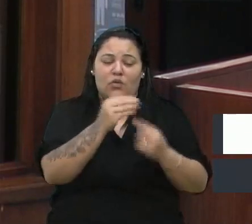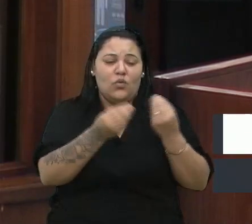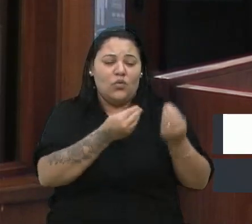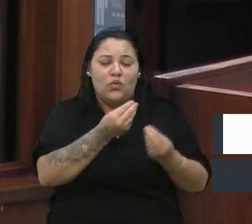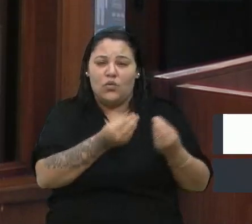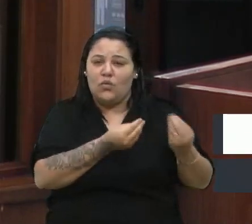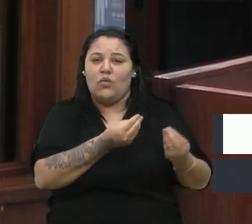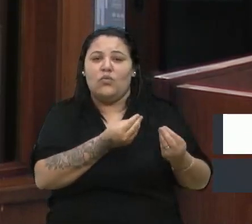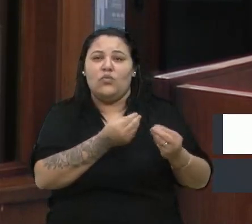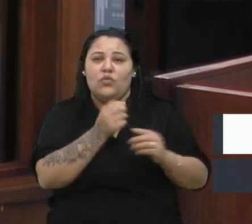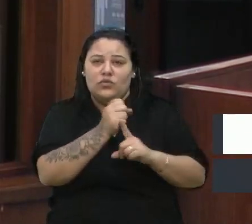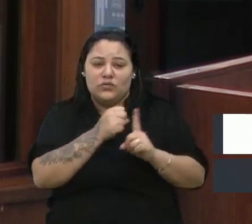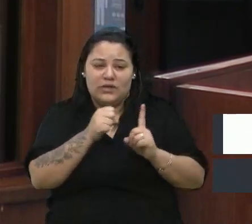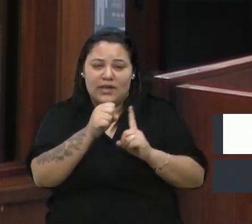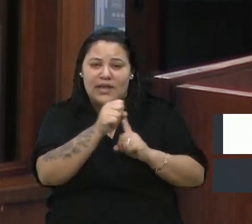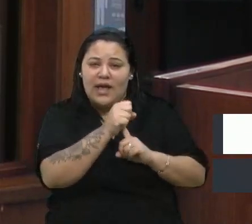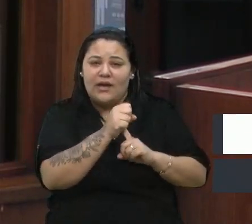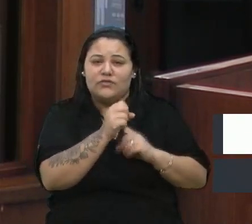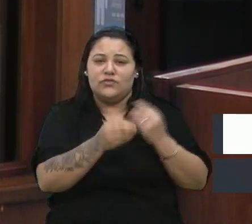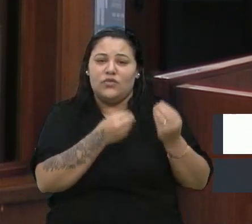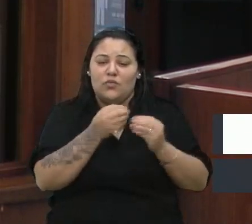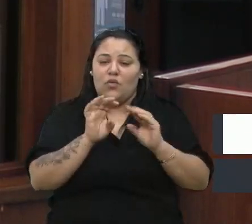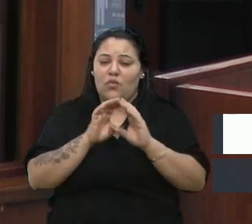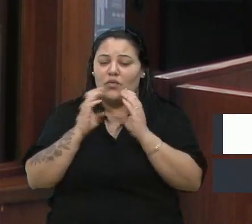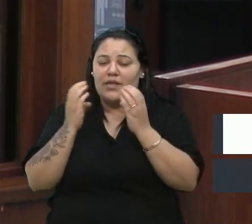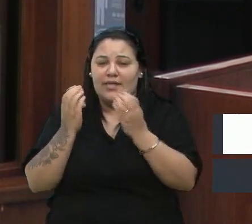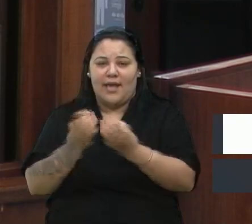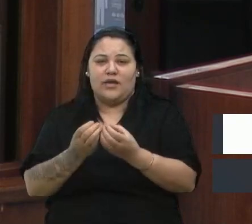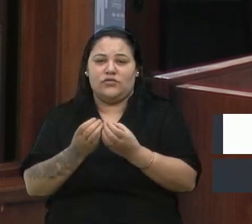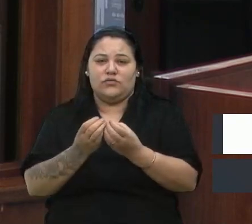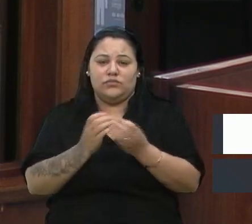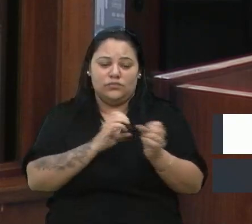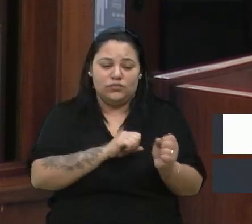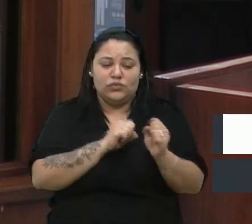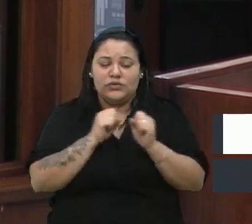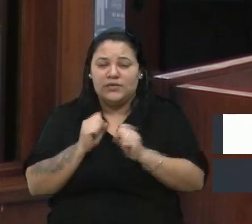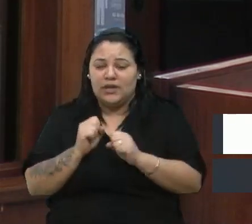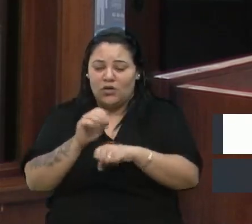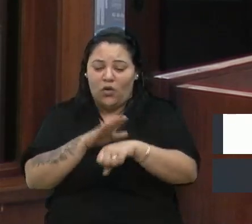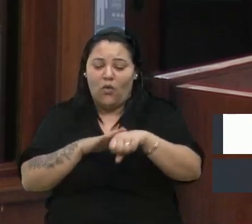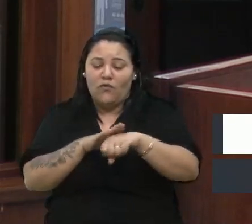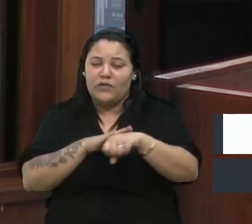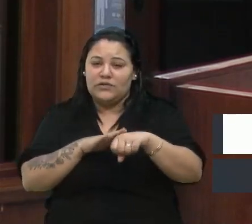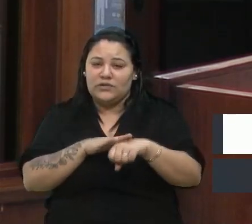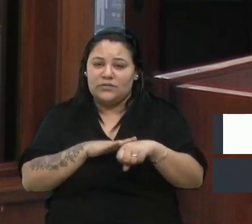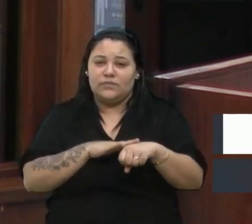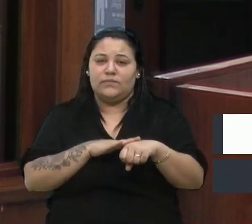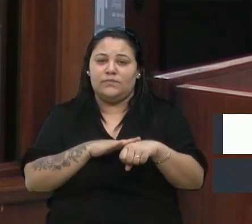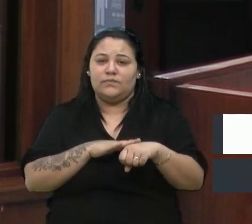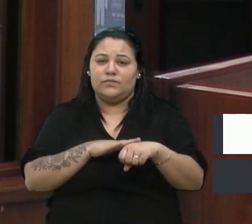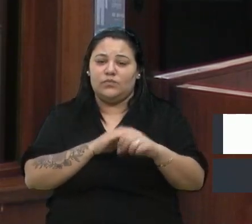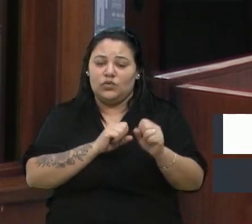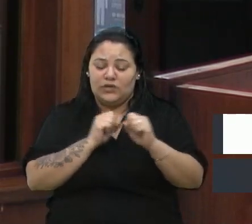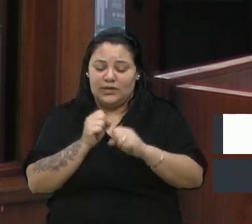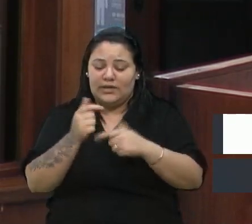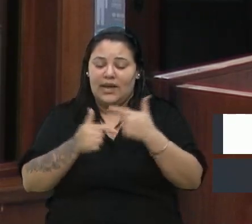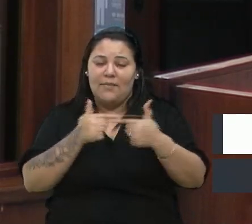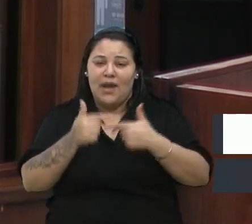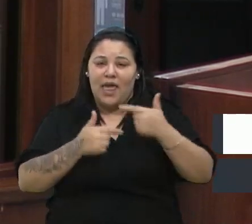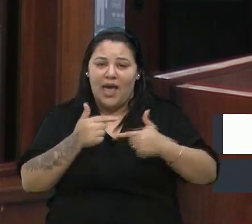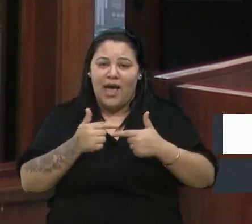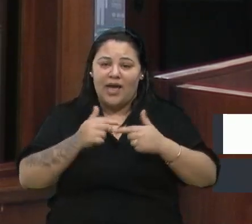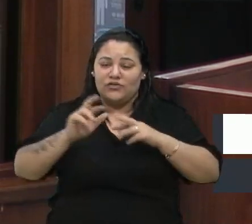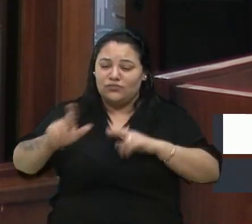como comunidade, é poder conversar e alinhar, trabalhar essas diferenças. As diferenças, elas